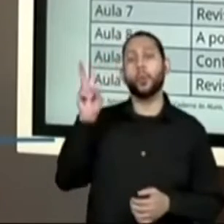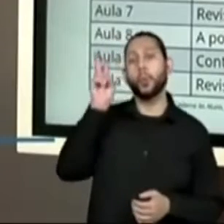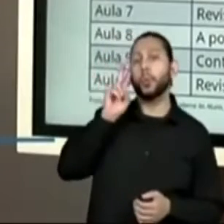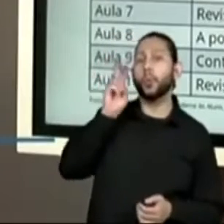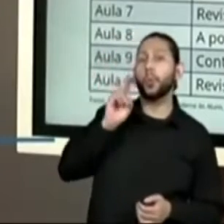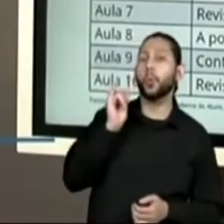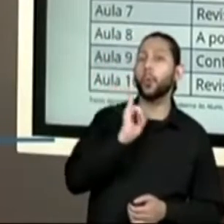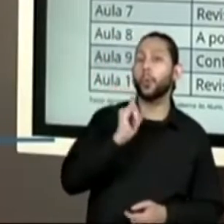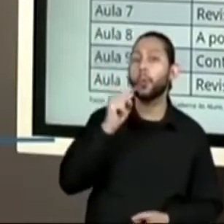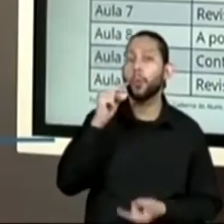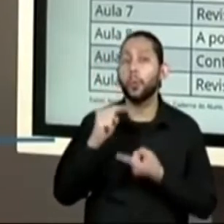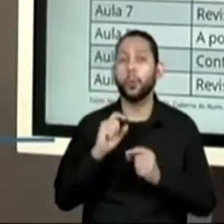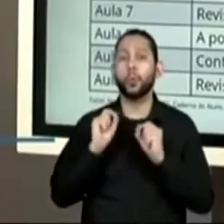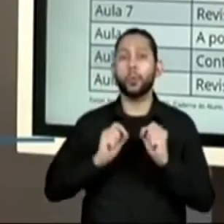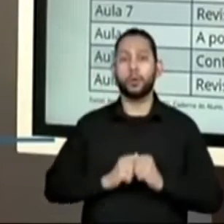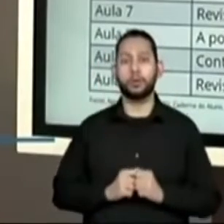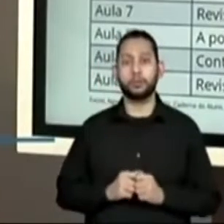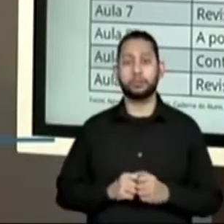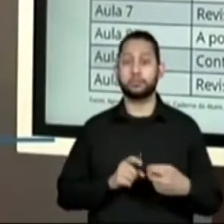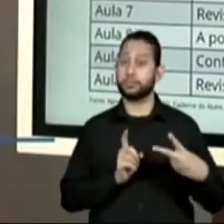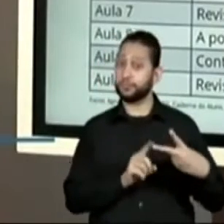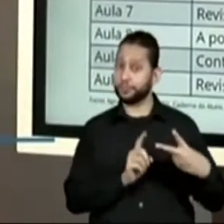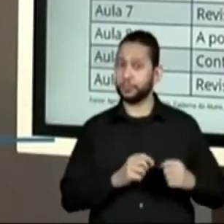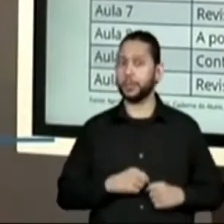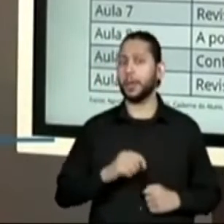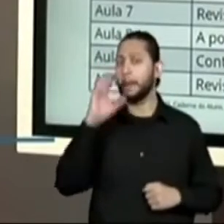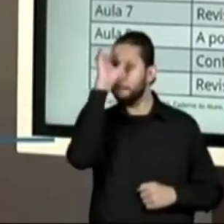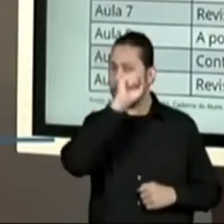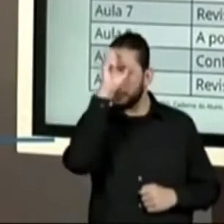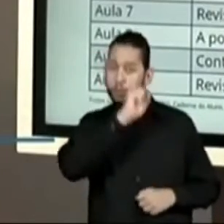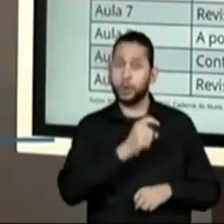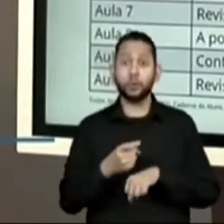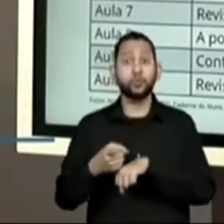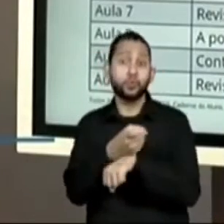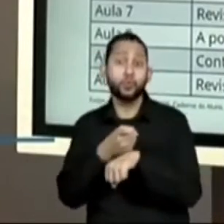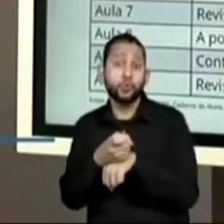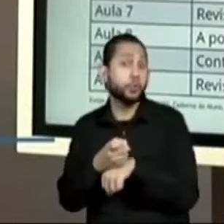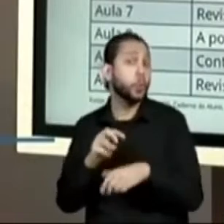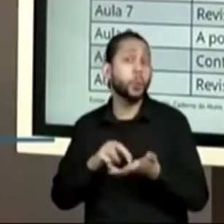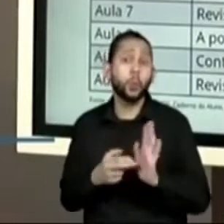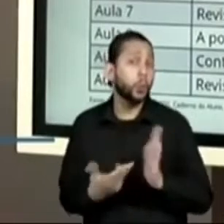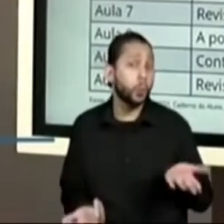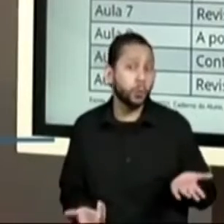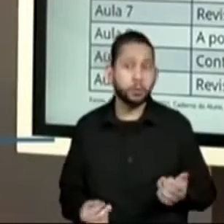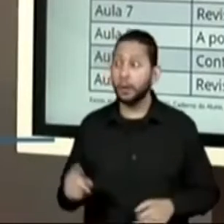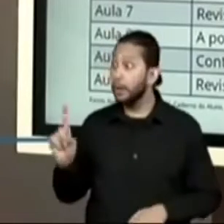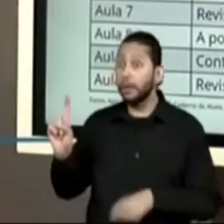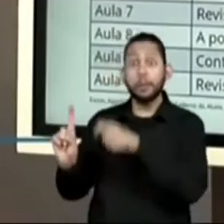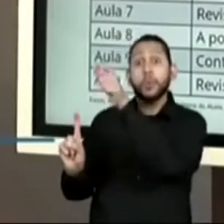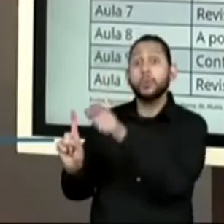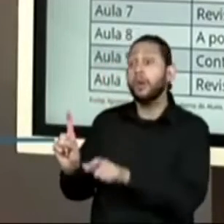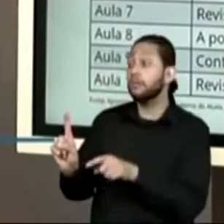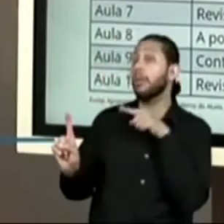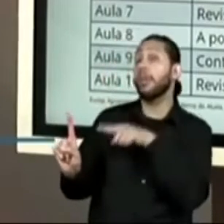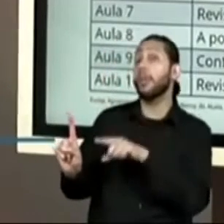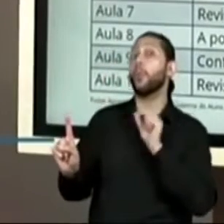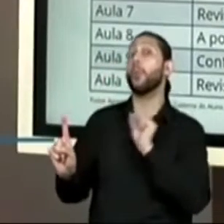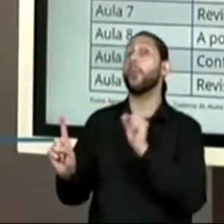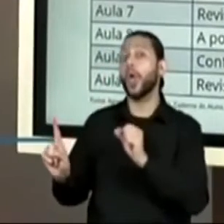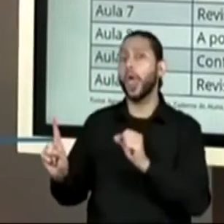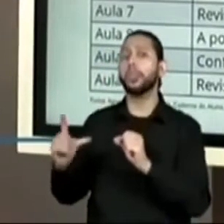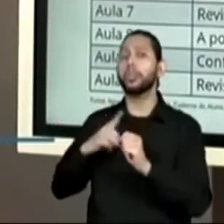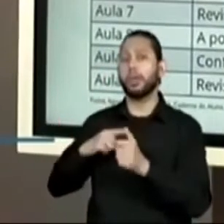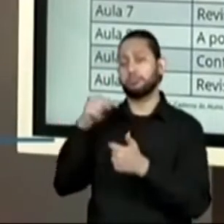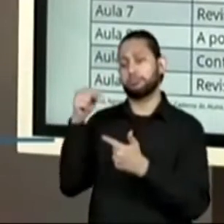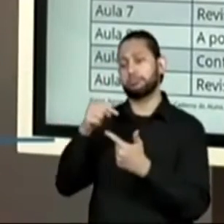Conhecemos que os adjetivos ajudam a descrever os personagens, conhecemos que os termos usados normalmente são